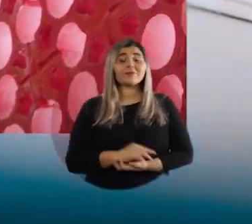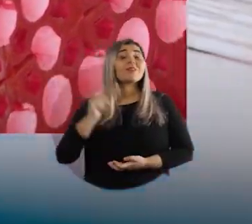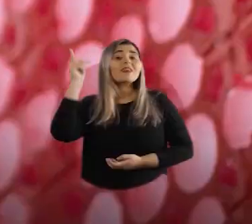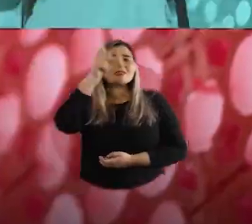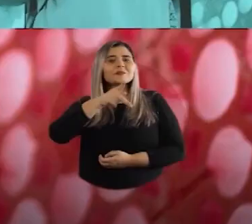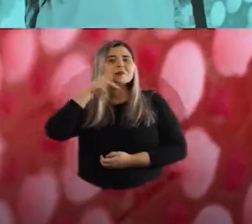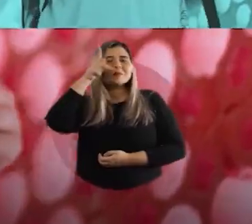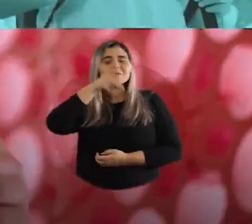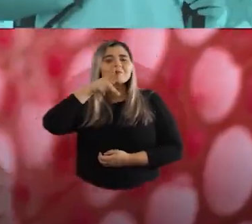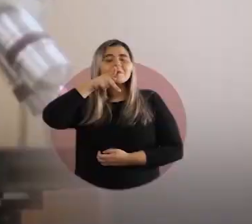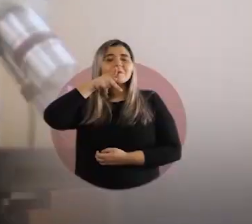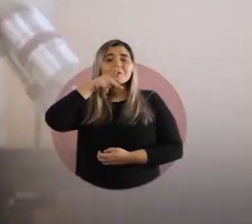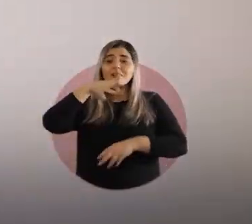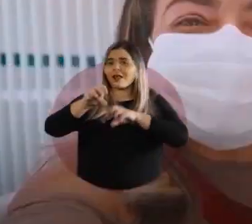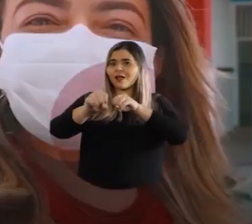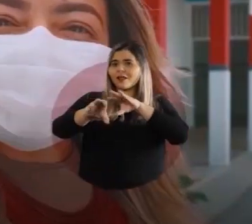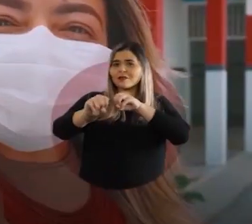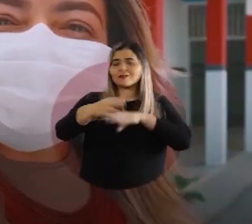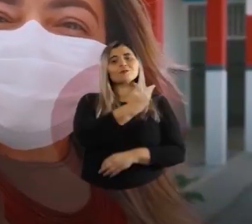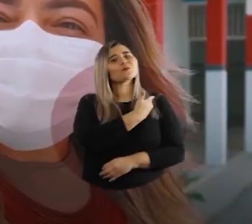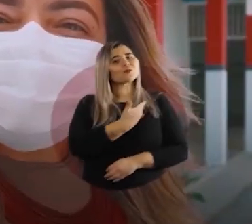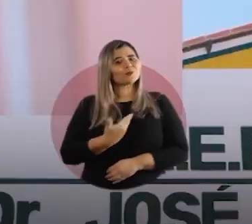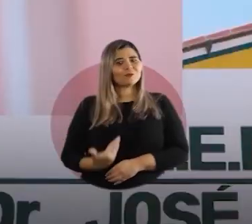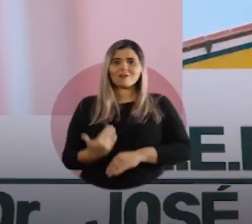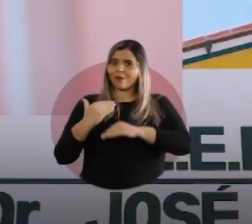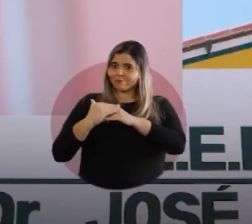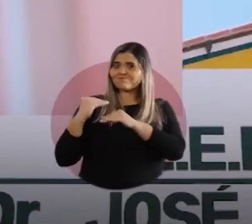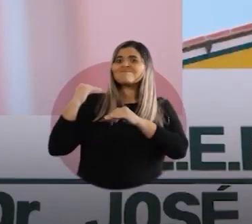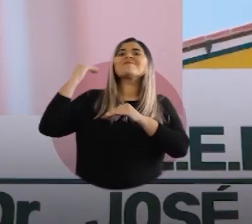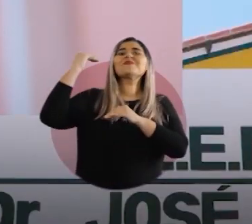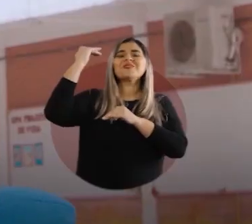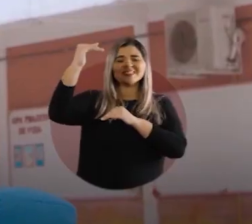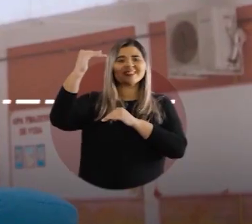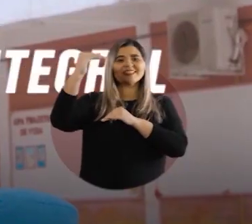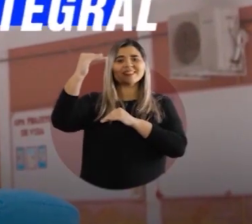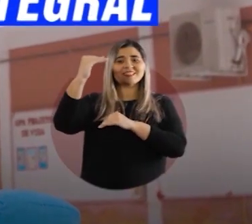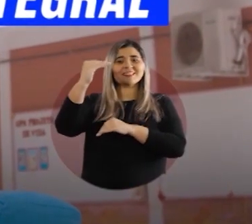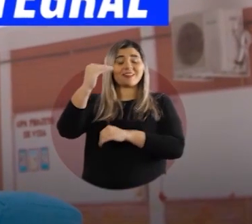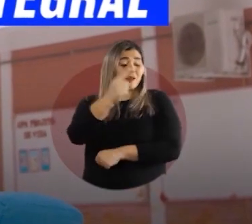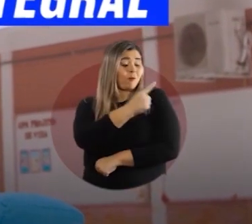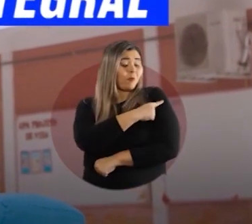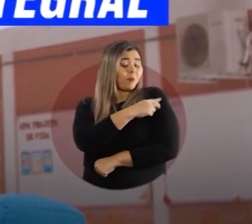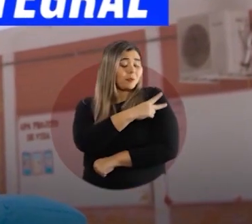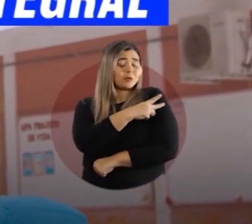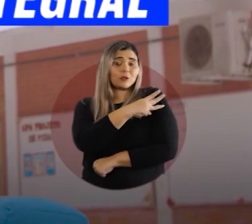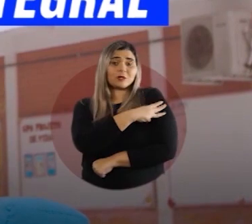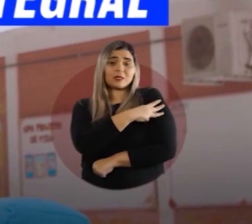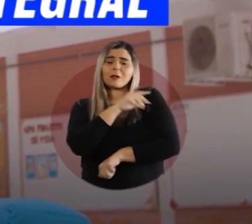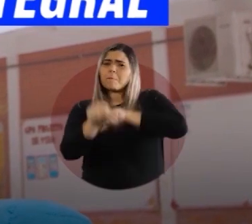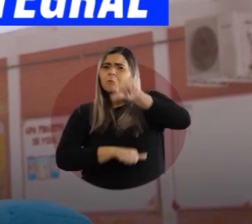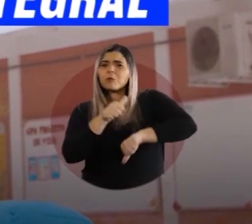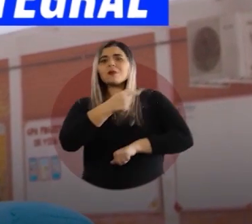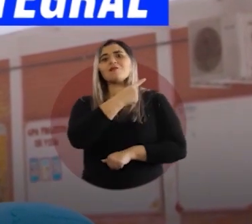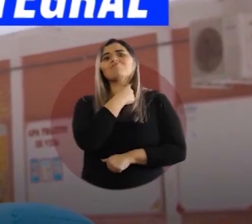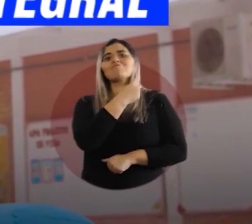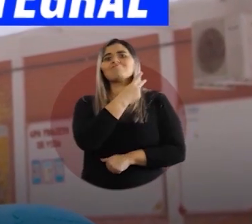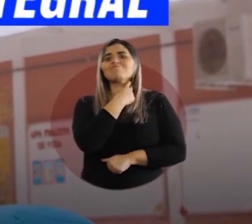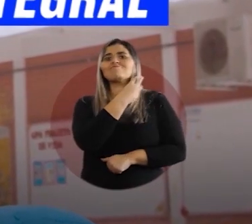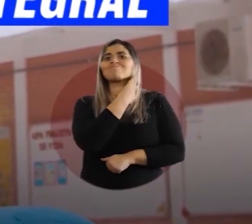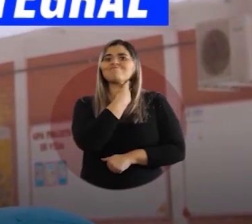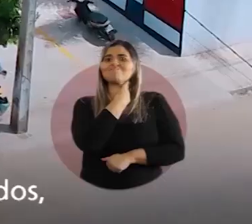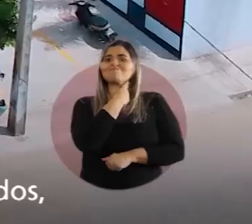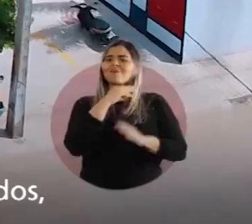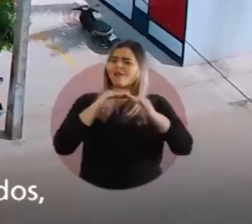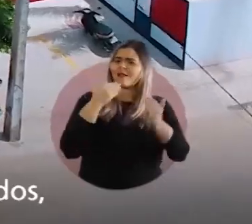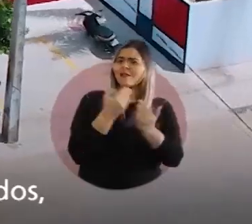Na Paraíba, a educação da rede estadual é acima da média. Na saída do fundamental para o ensino médio, eu procurei uma